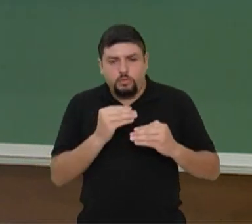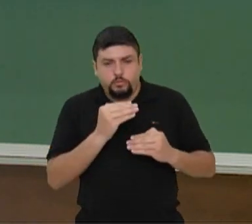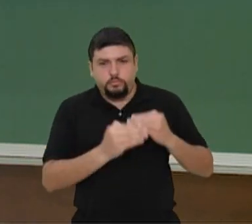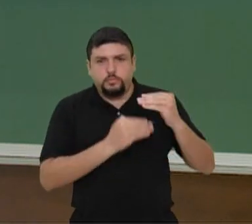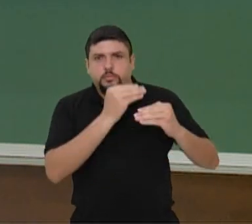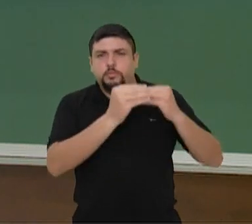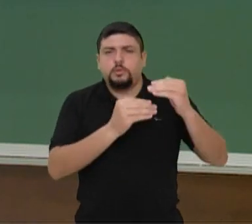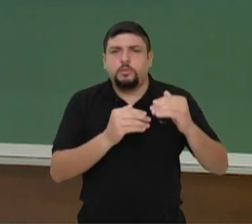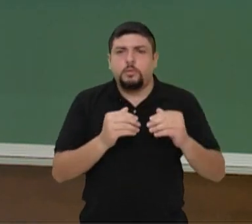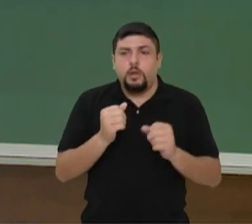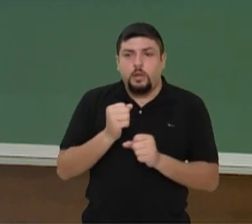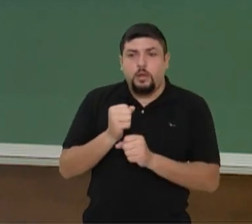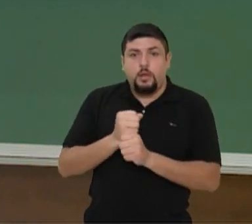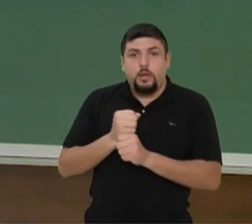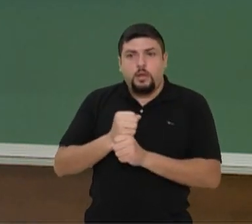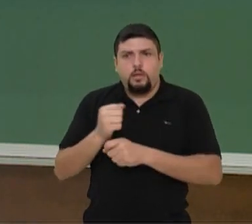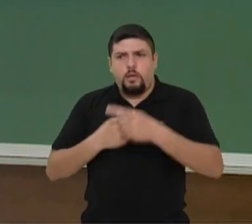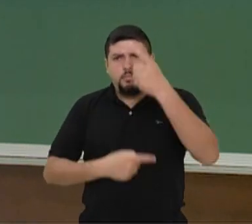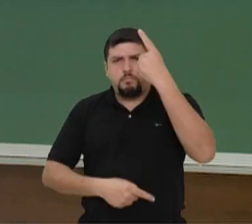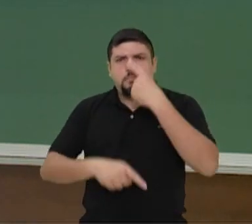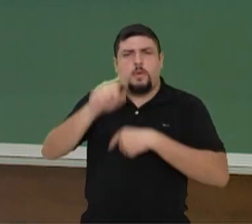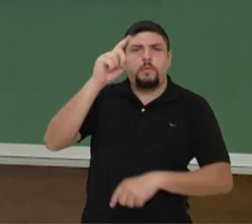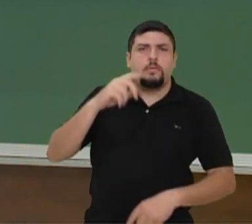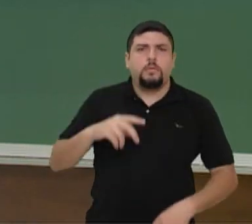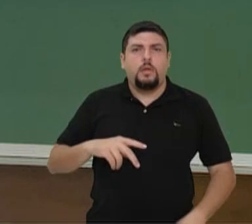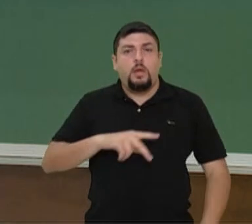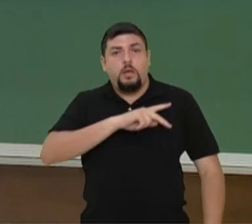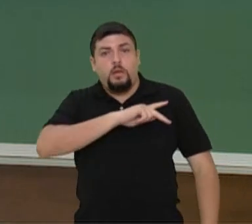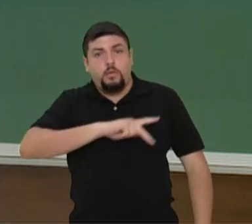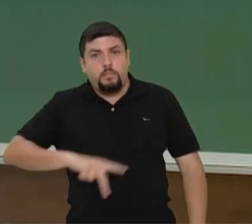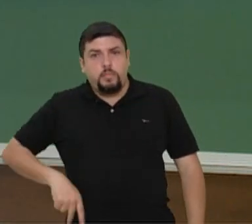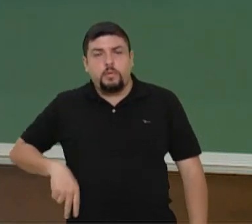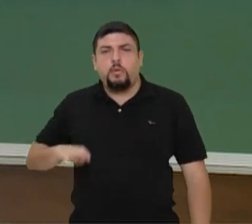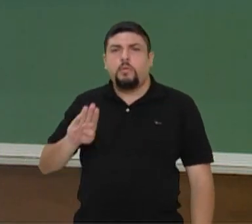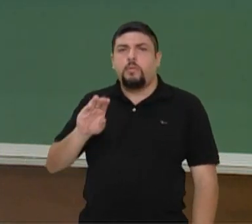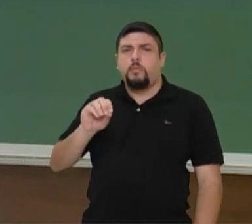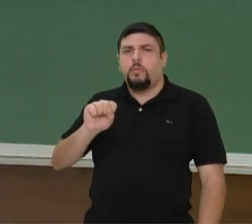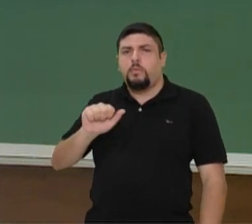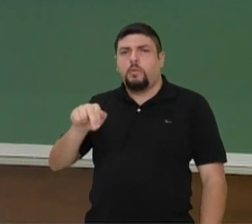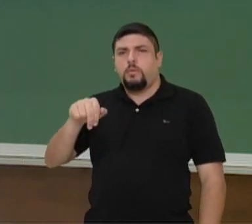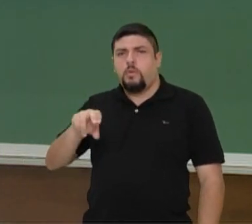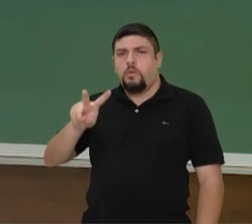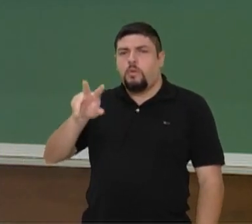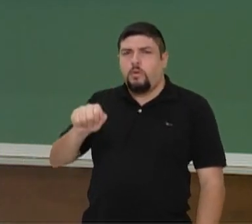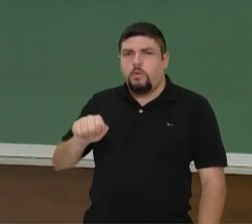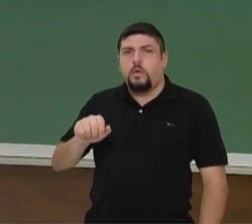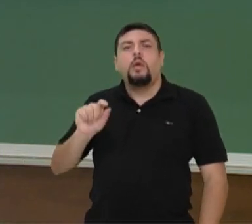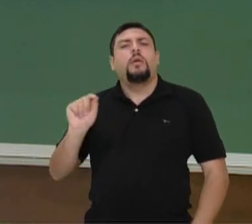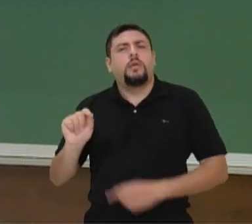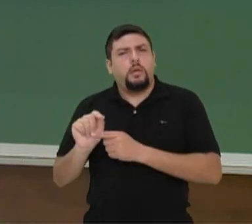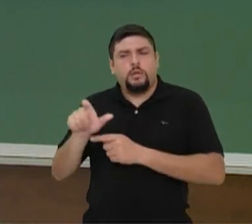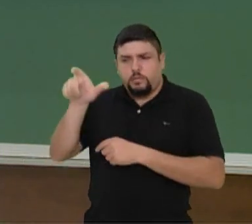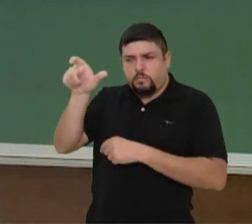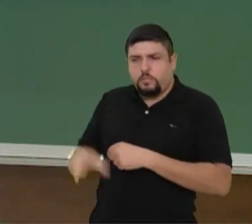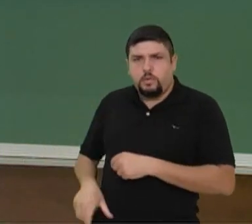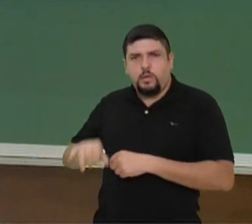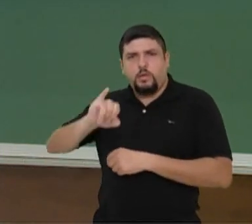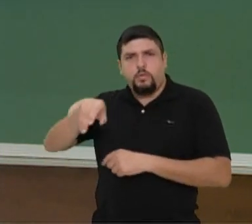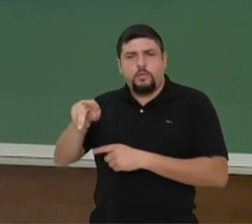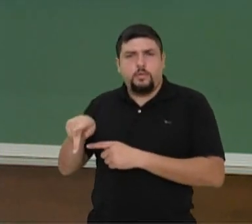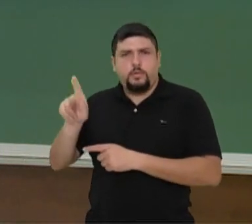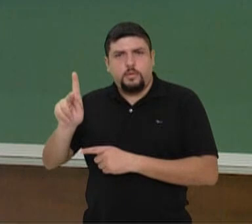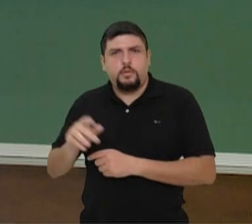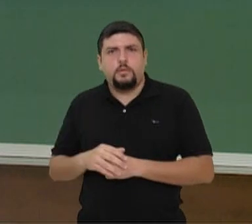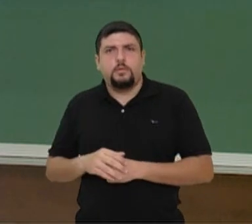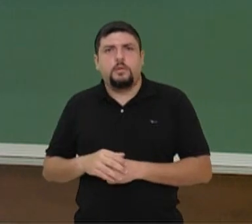dourados, o tempo do presidente Bossa Nova, o JK, e a nossa projeção como um